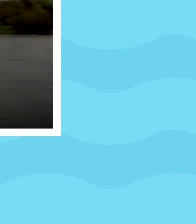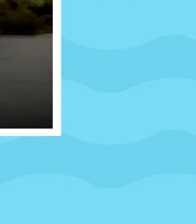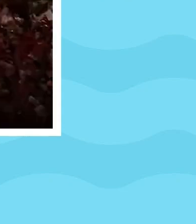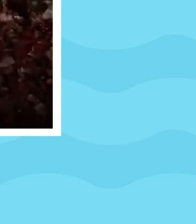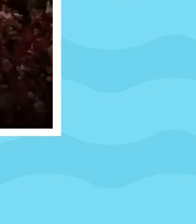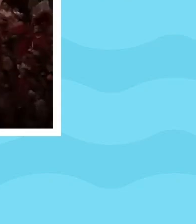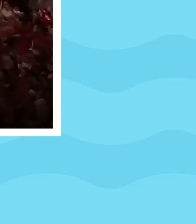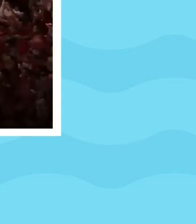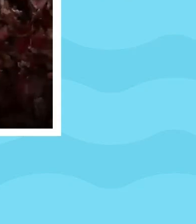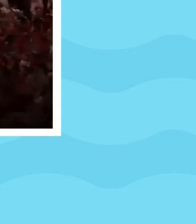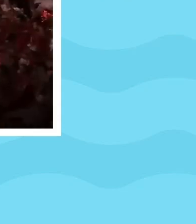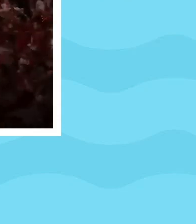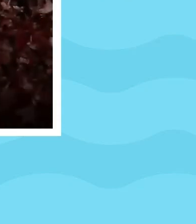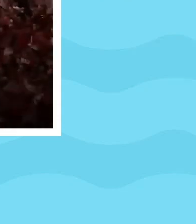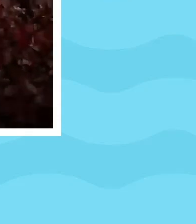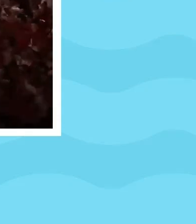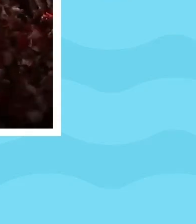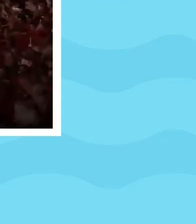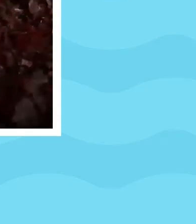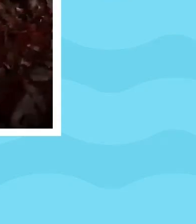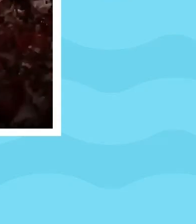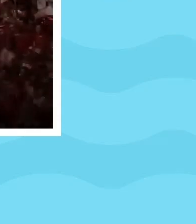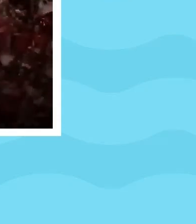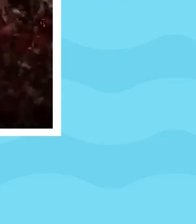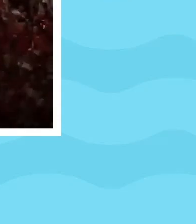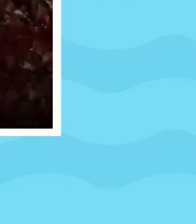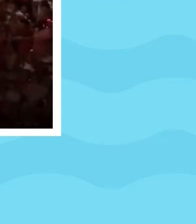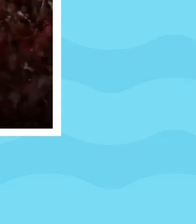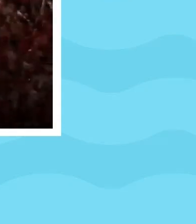toada beija eu tocar.